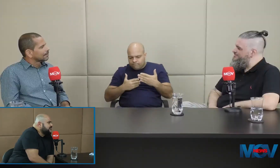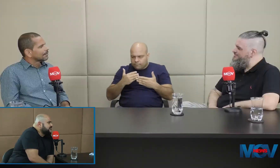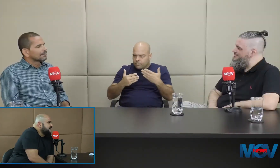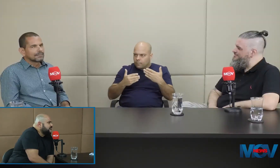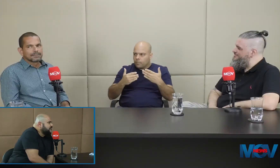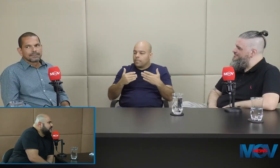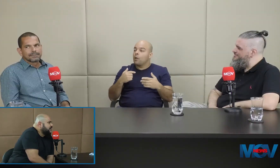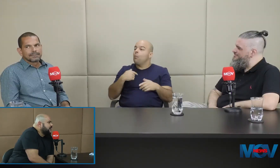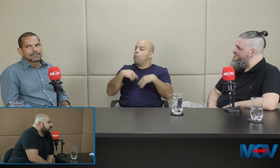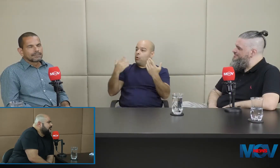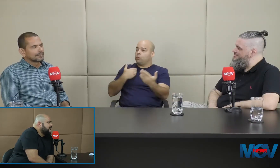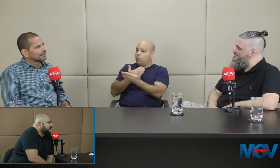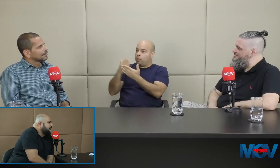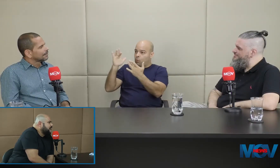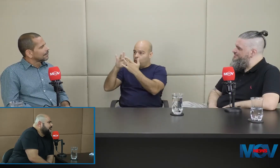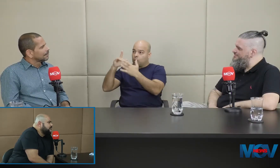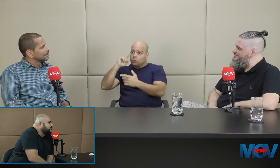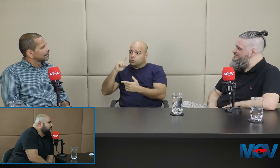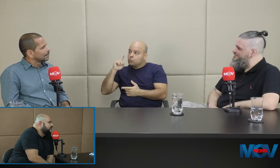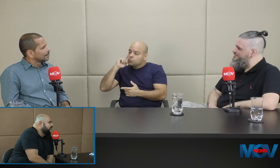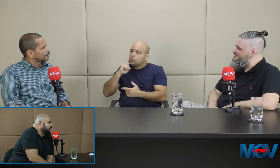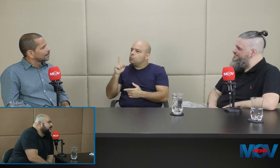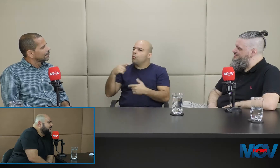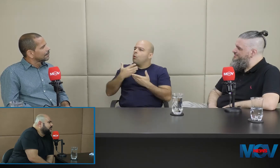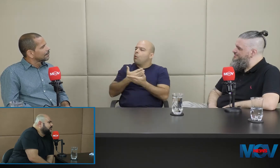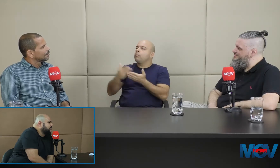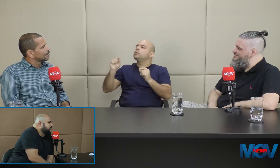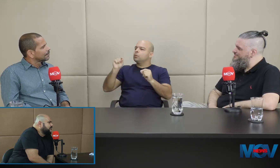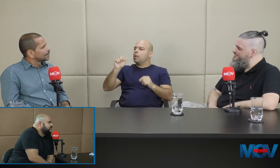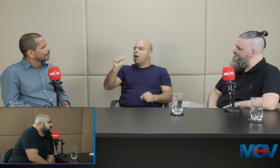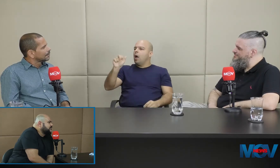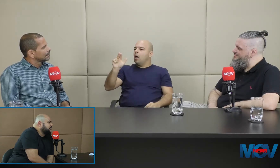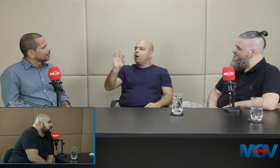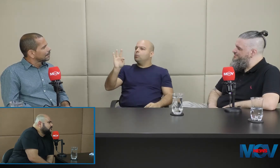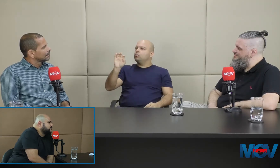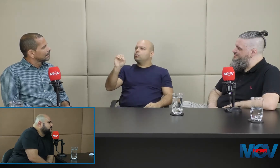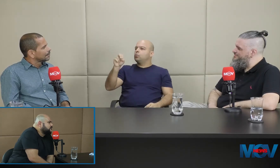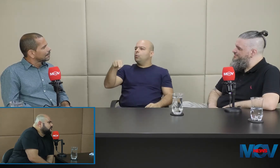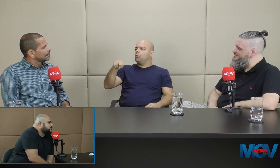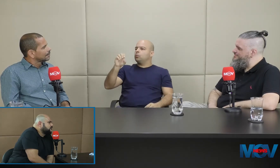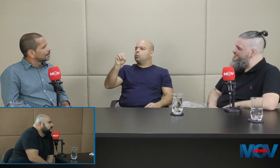eu comecei a olhar, a me mover. Então assim...